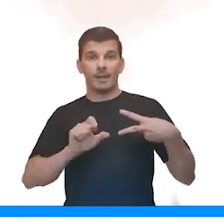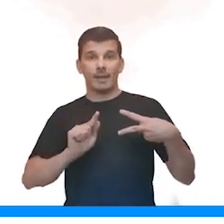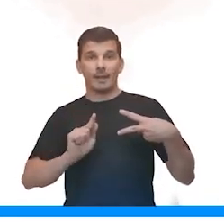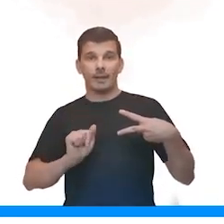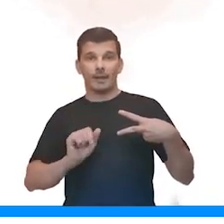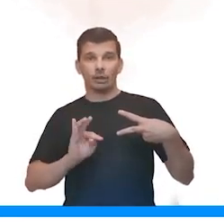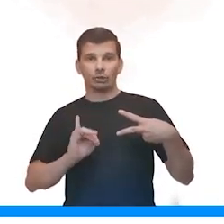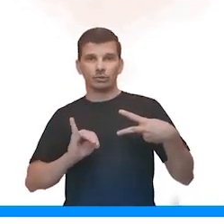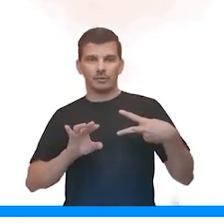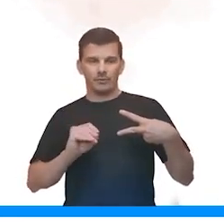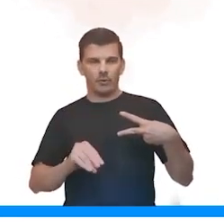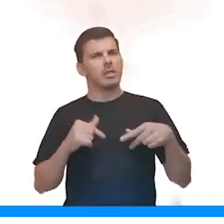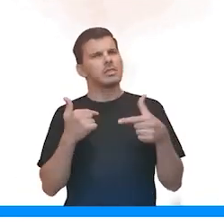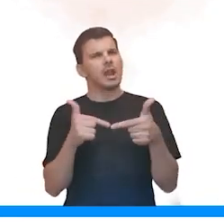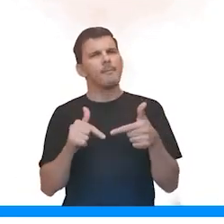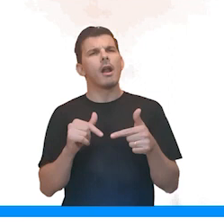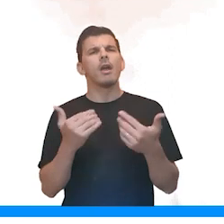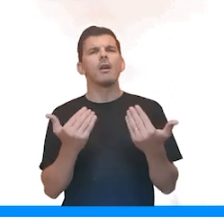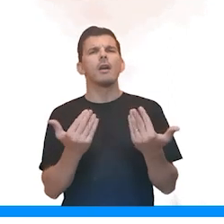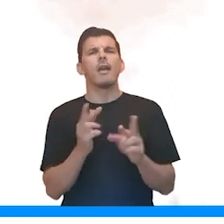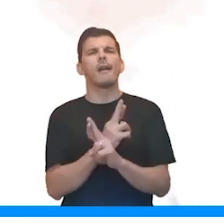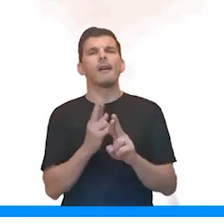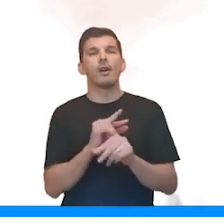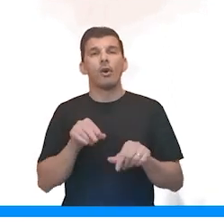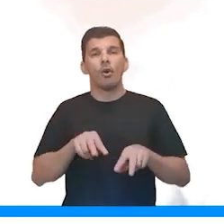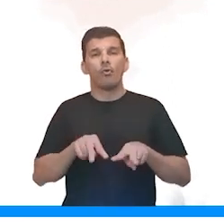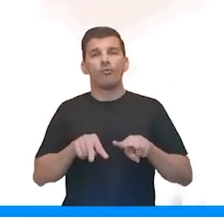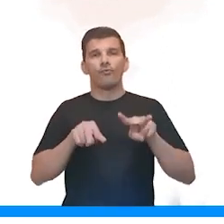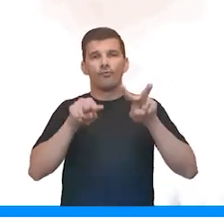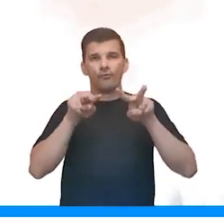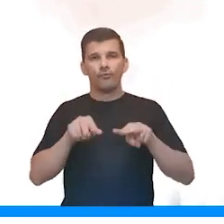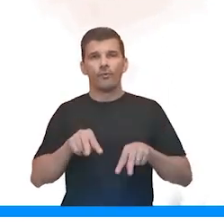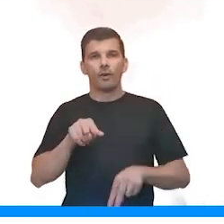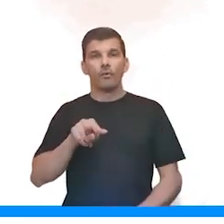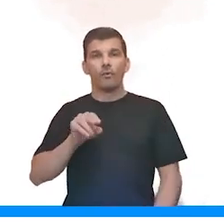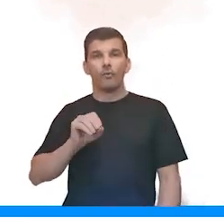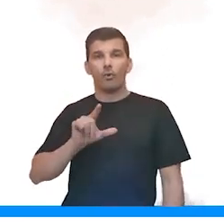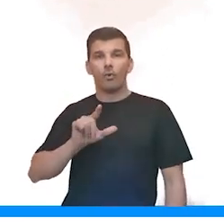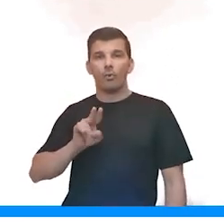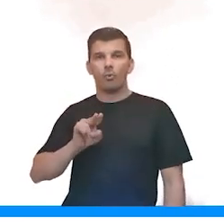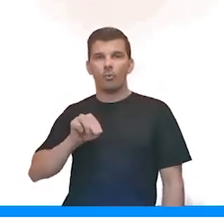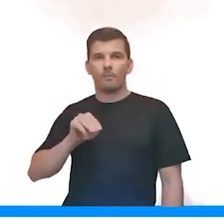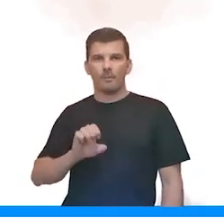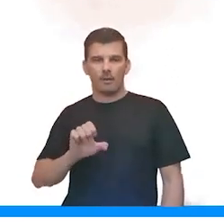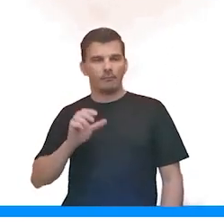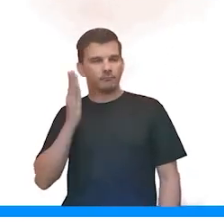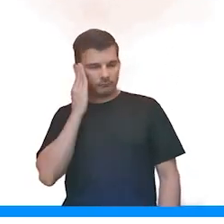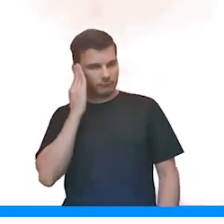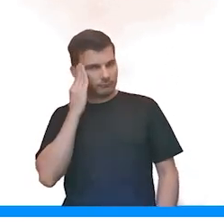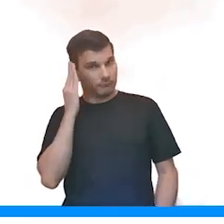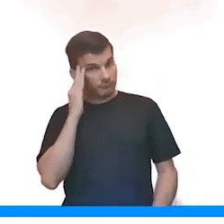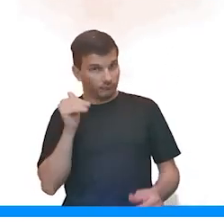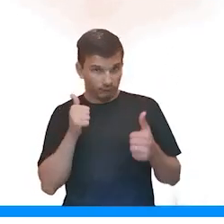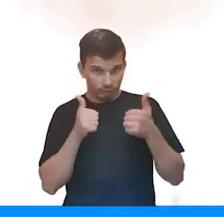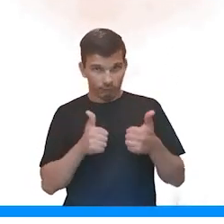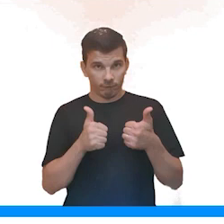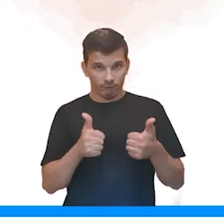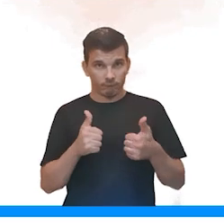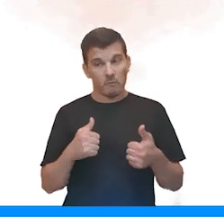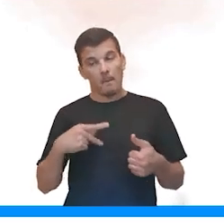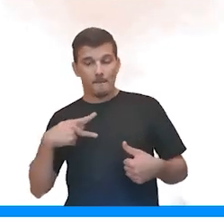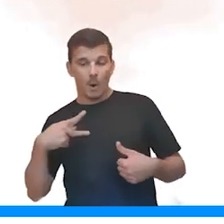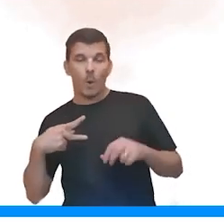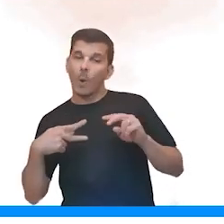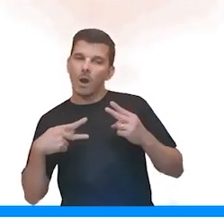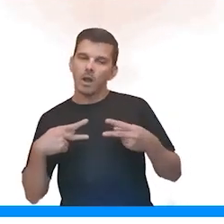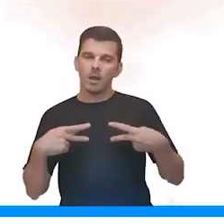o trabalho é negativo. Lembra que o trabalho está relacionado com volume. Se ele realiza trabalho, ele aumenta de volume. Se ele